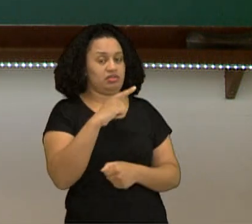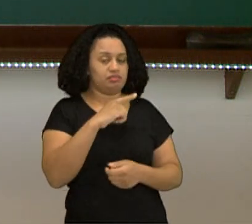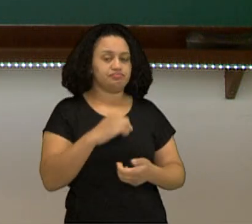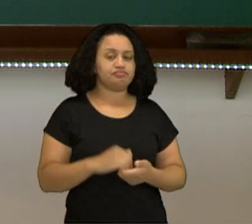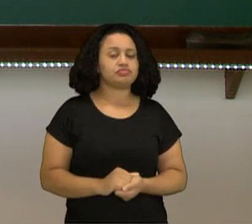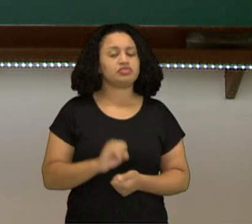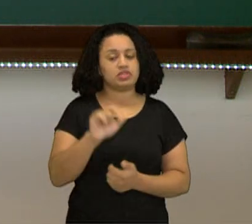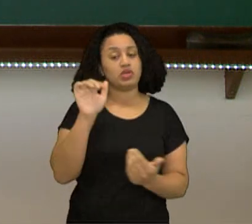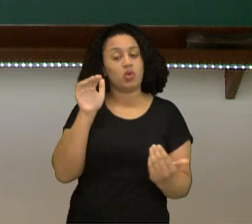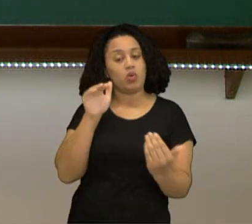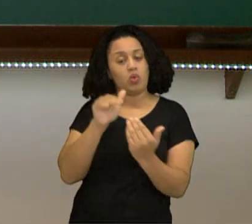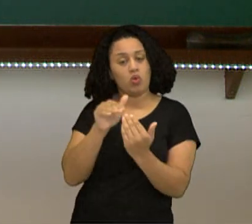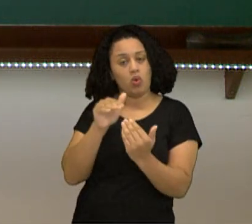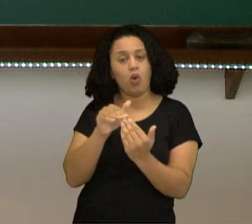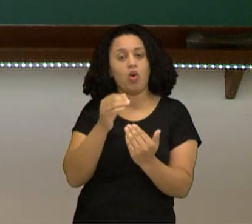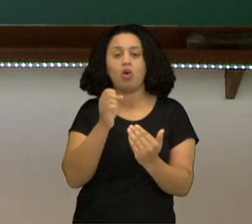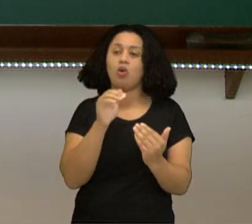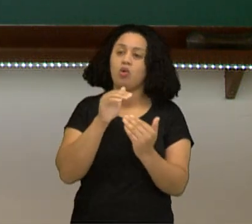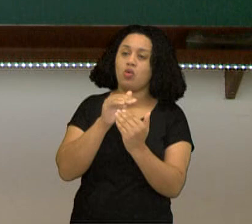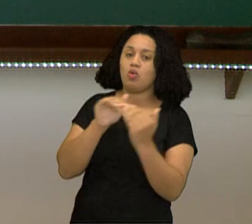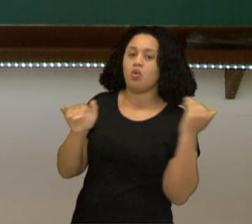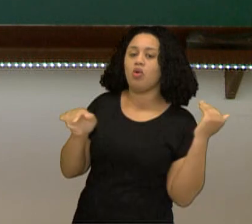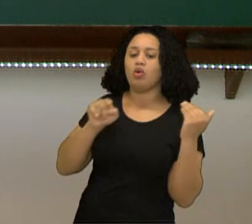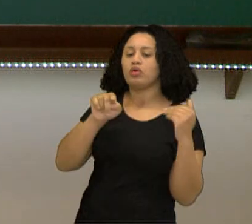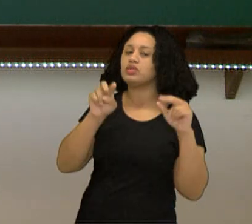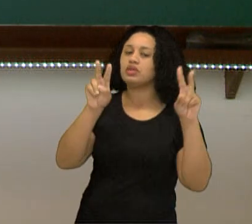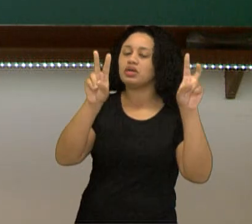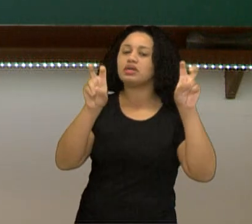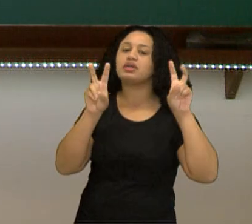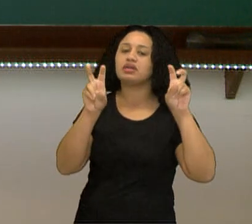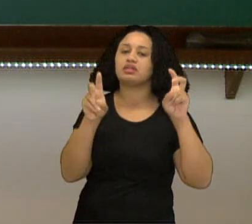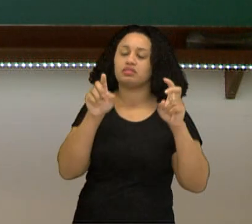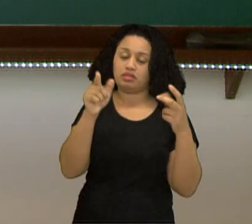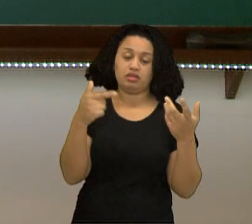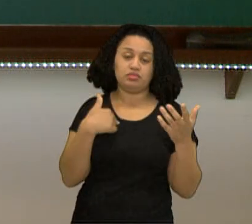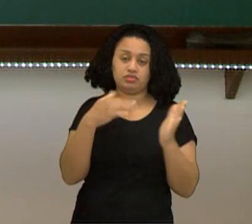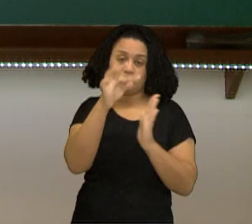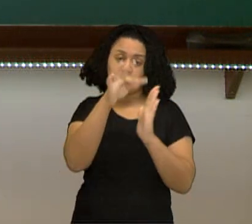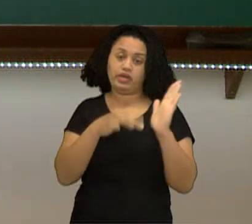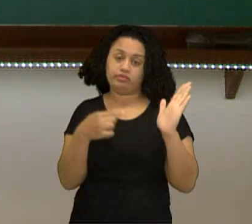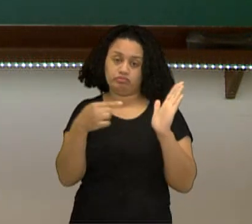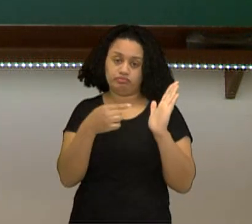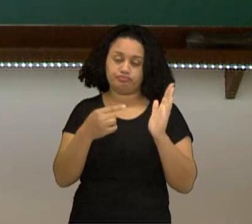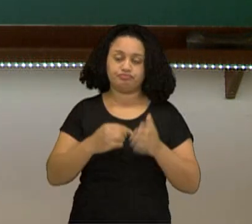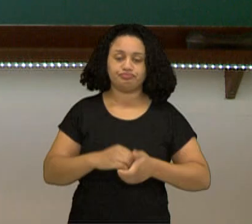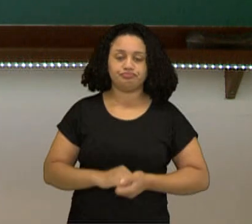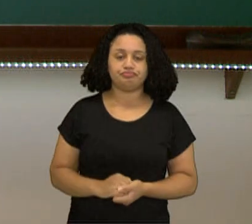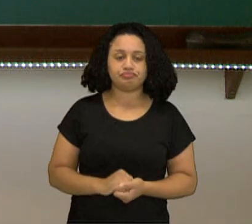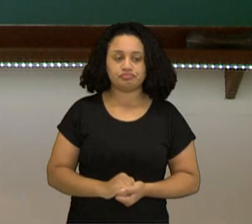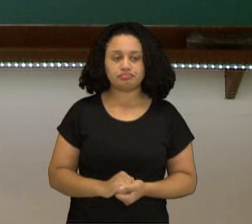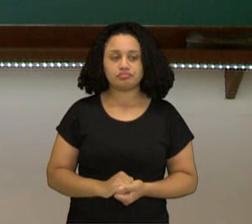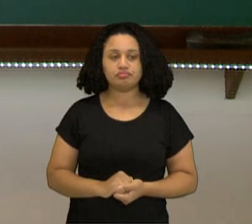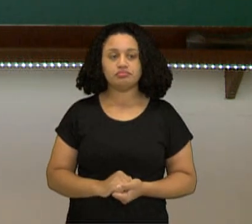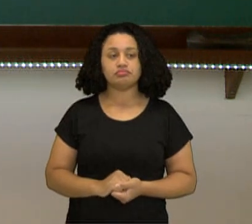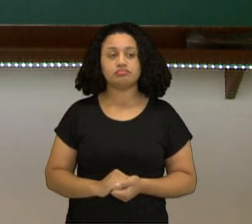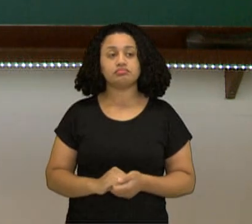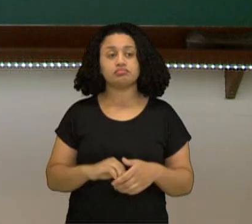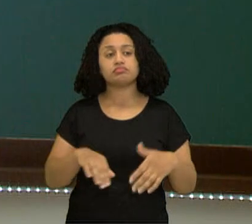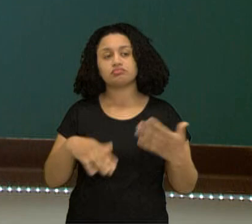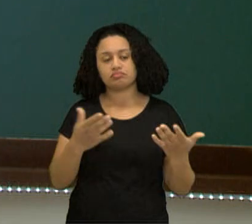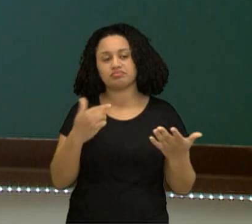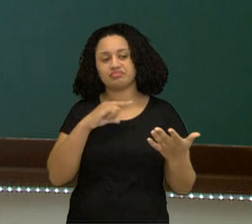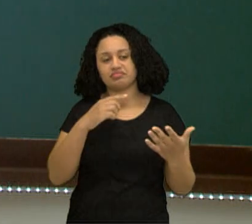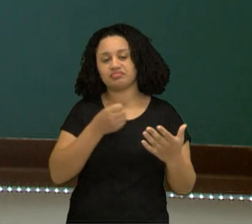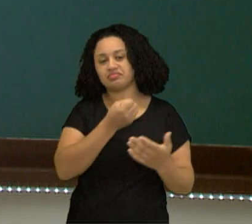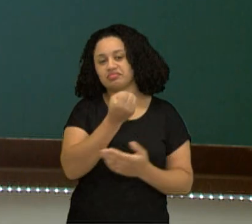é a favor ou se você é contra aquele tema do seu texto, ok? Então, aqui